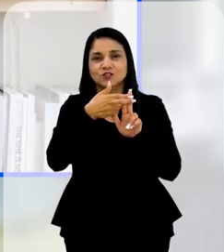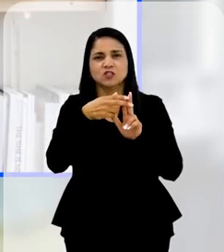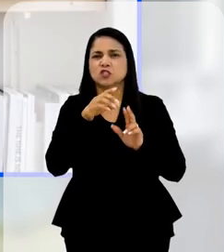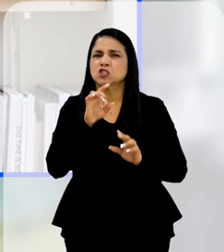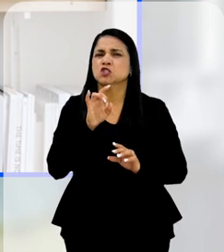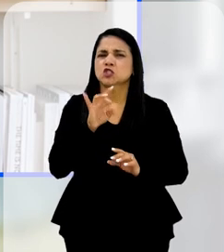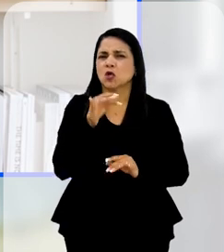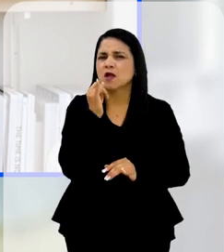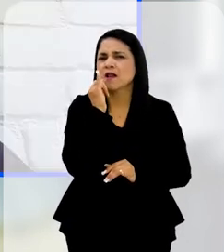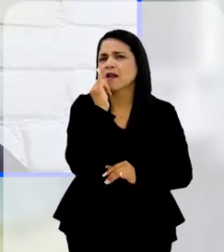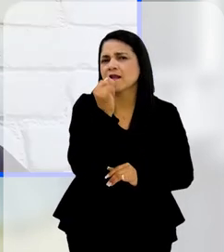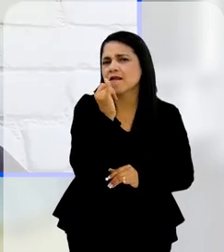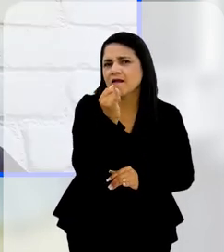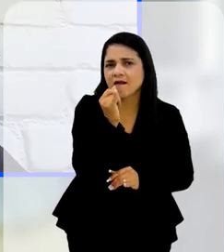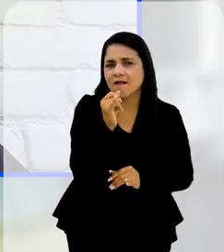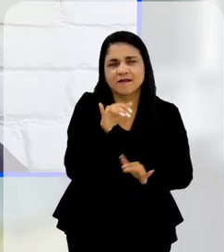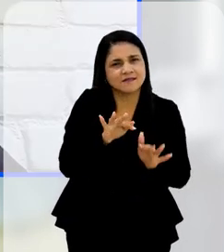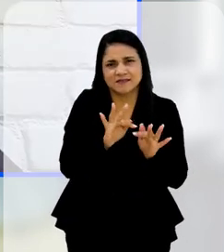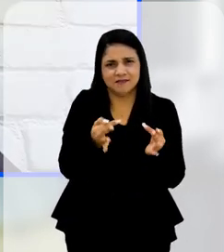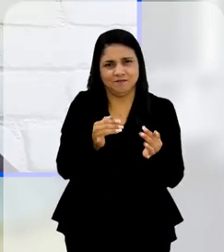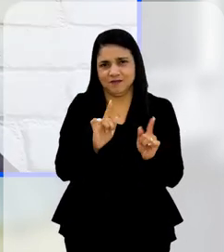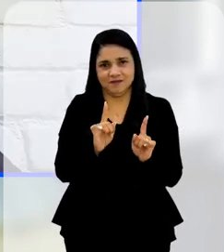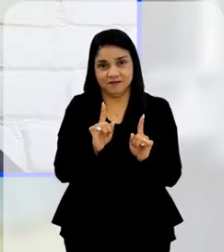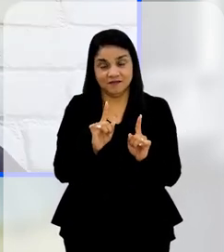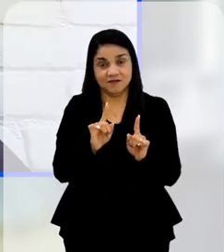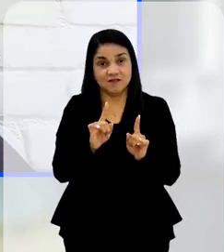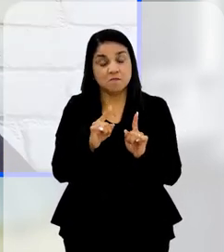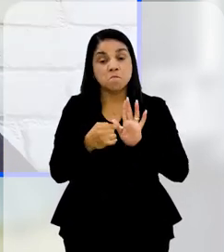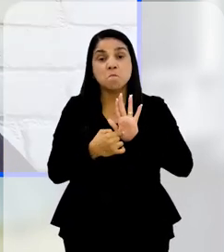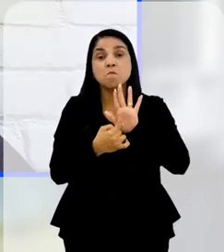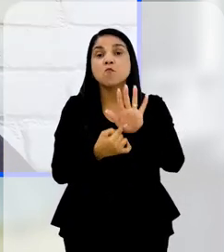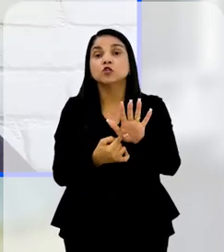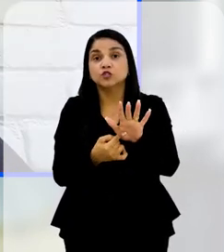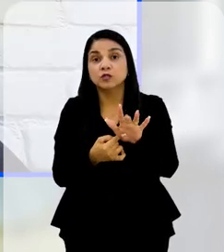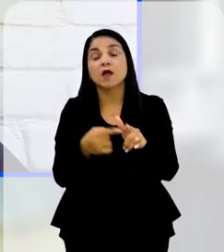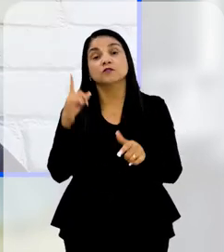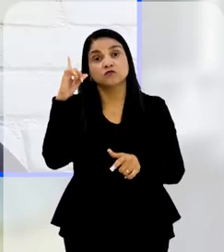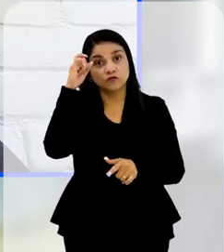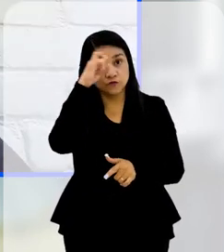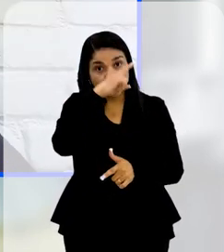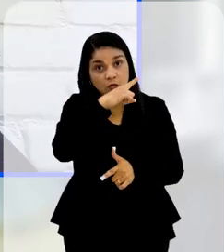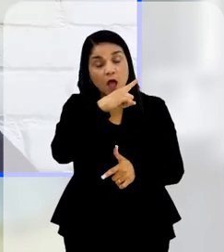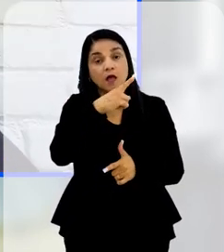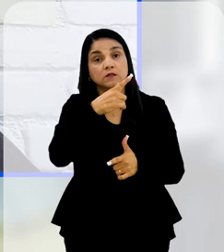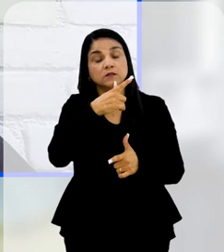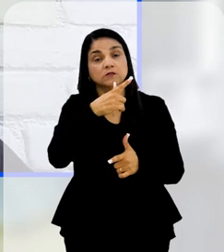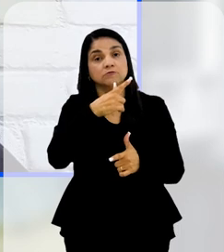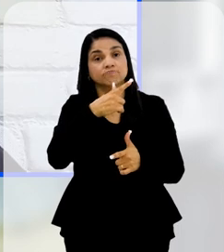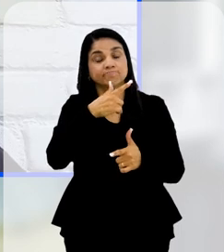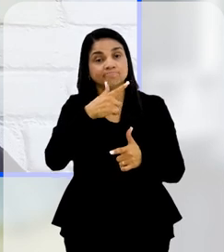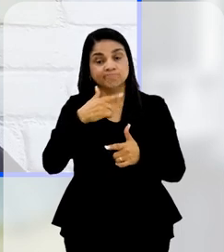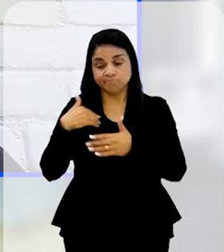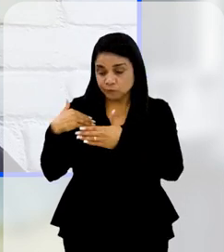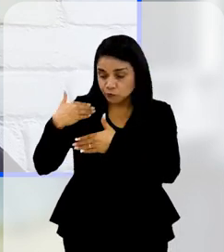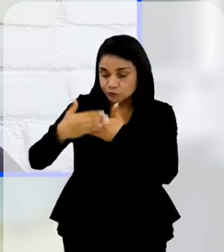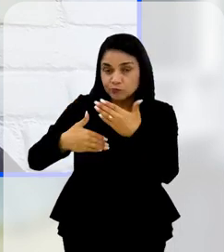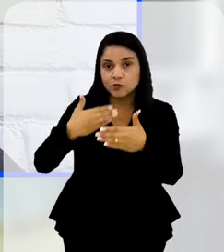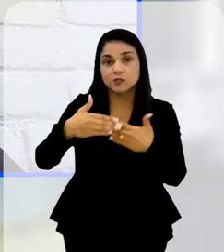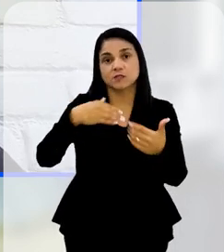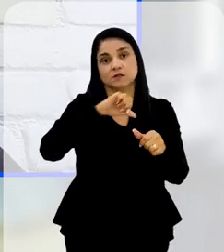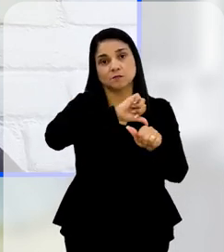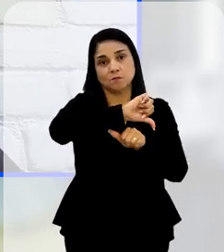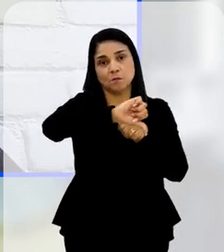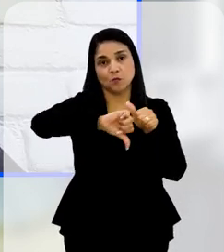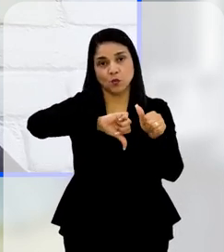relato simplesmente, mas para mostrar como é complexo também o processo de mudança nas